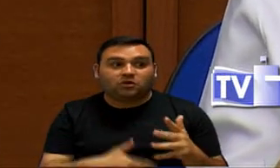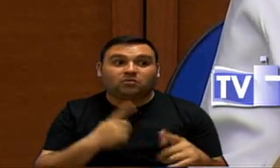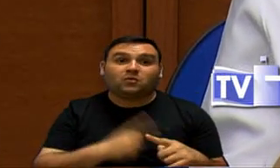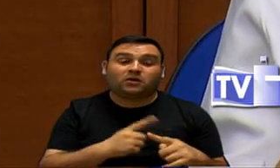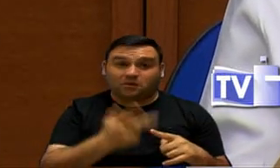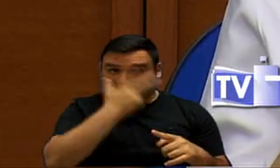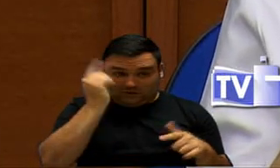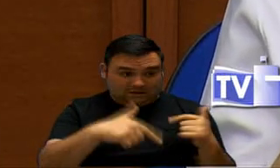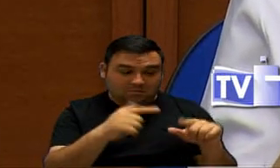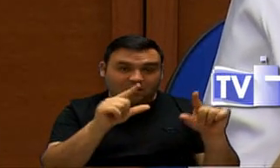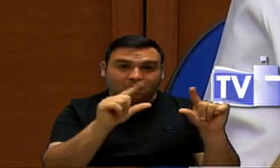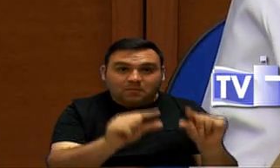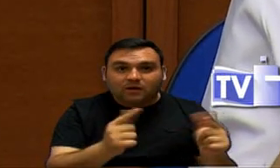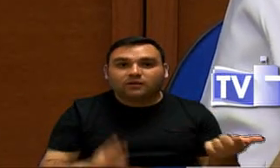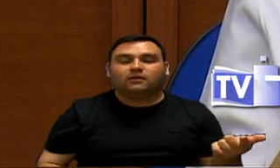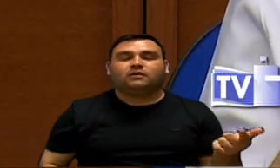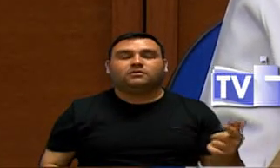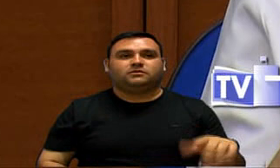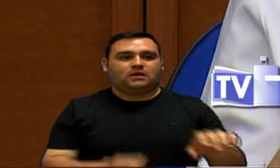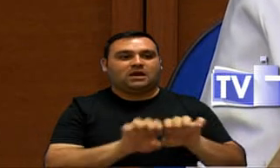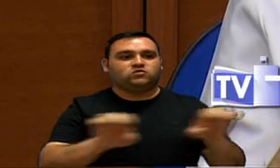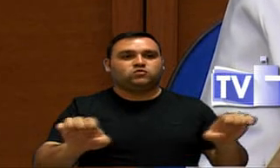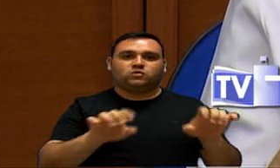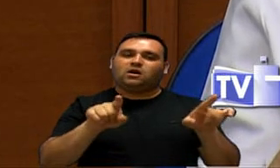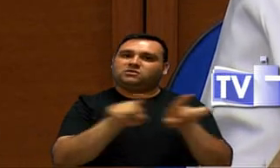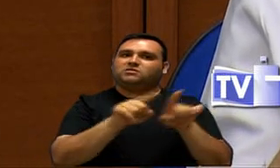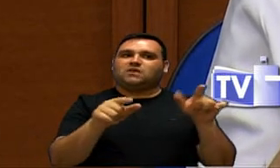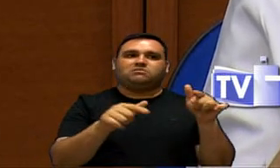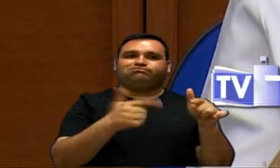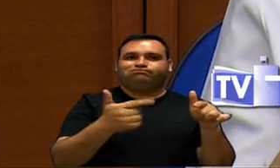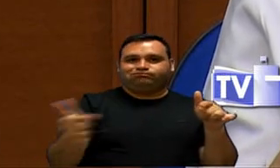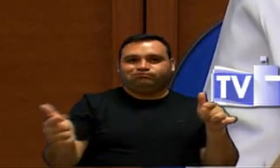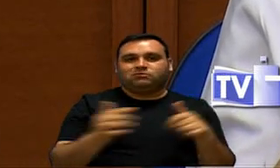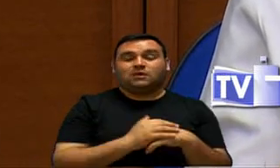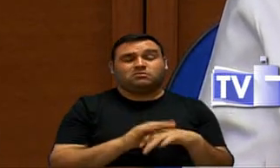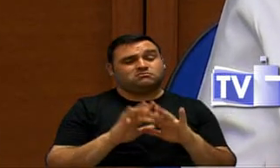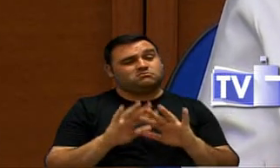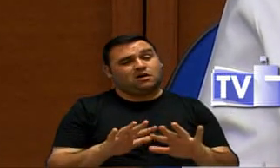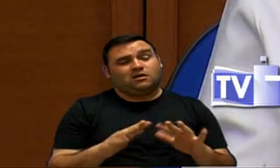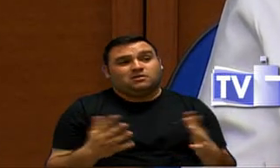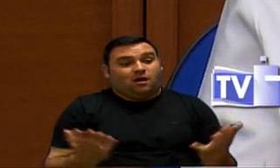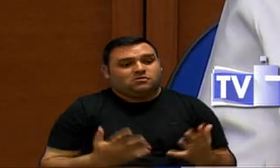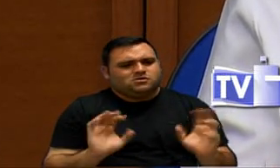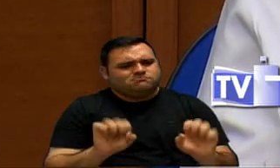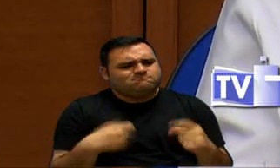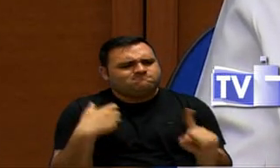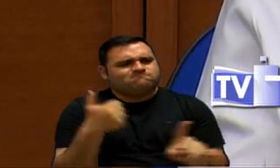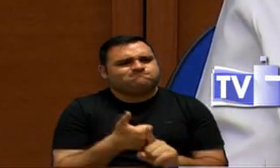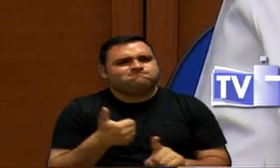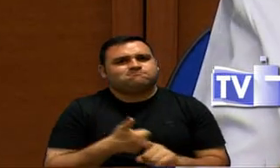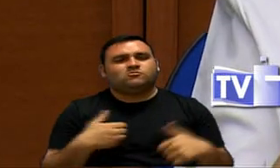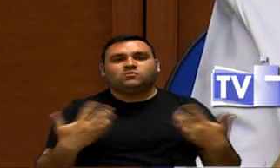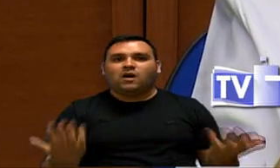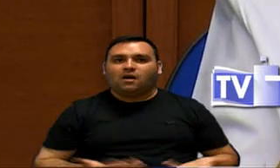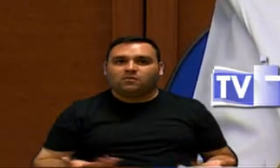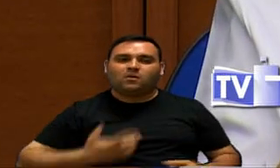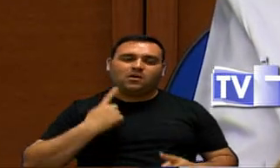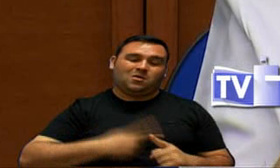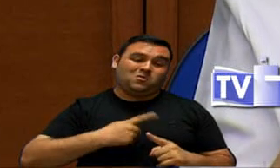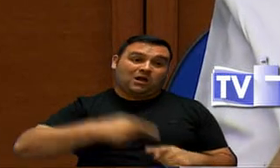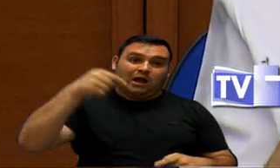menos pessoal, menos estrutura para o funcionamento. Mas isso a gente tem que lutar aqui, porque a nossa